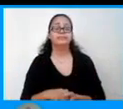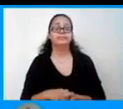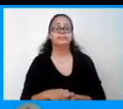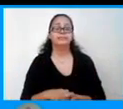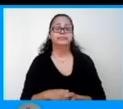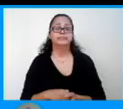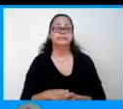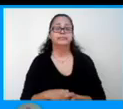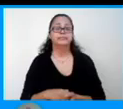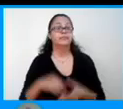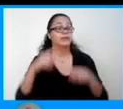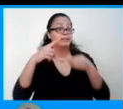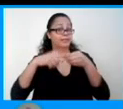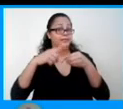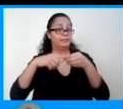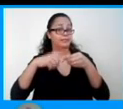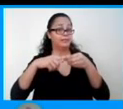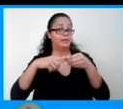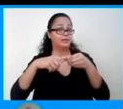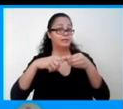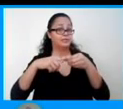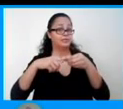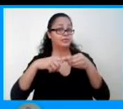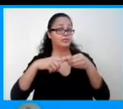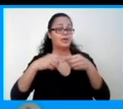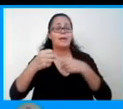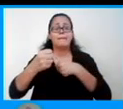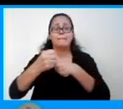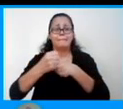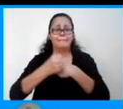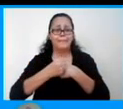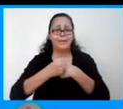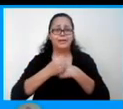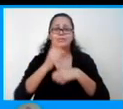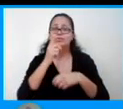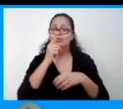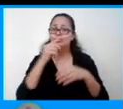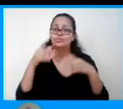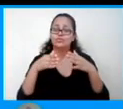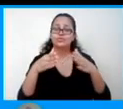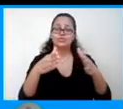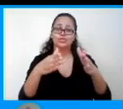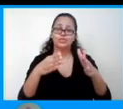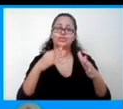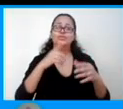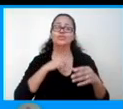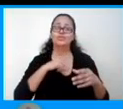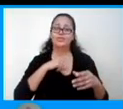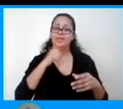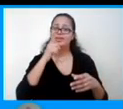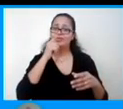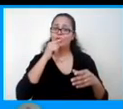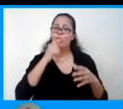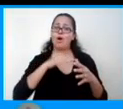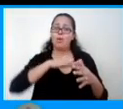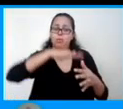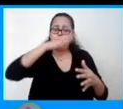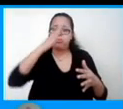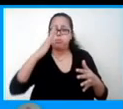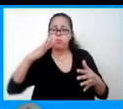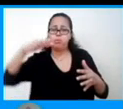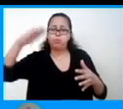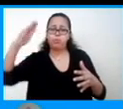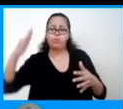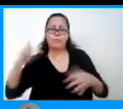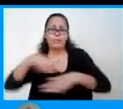Aí, no meio urbano, né, as cidades construídas aí às margens de rios e lagos, acontecem muitas vezes as enchentes. O que são as enchentes? A ocupação